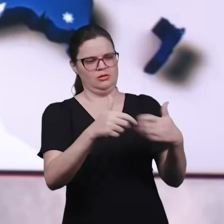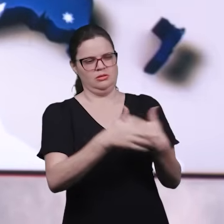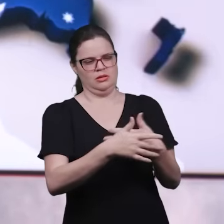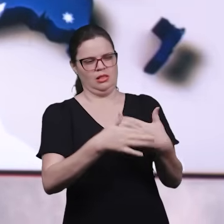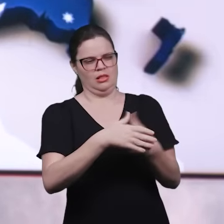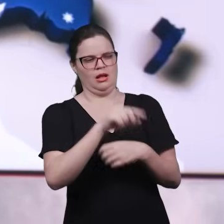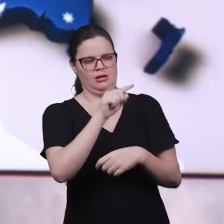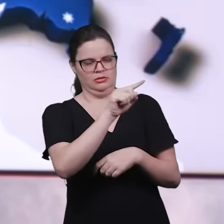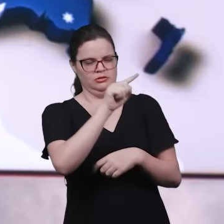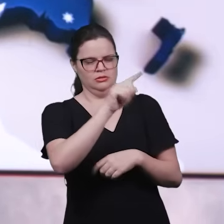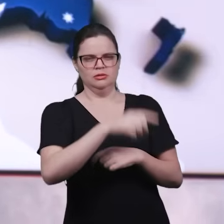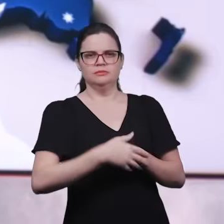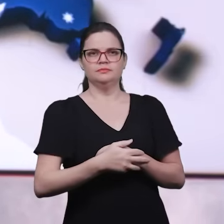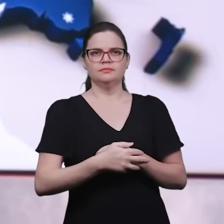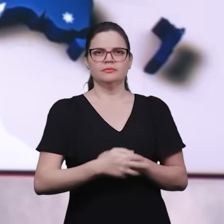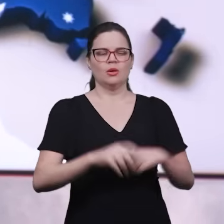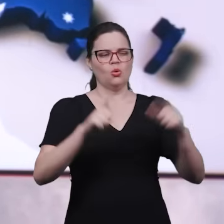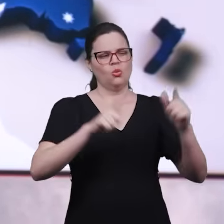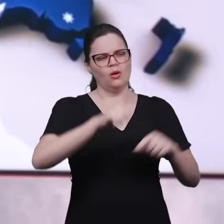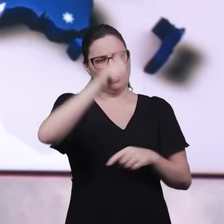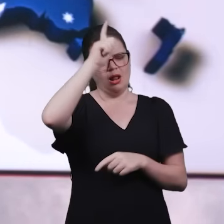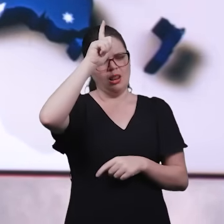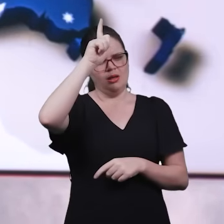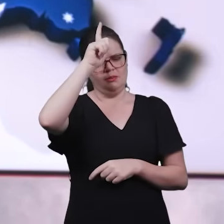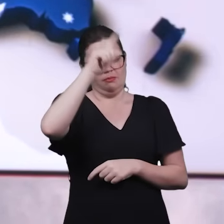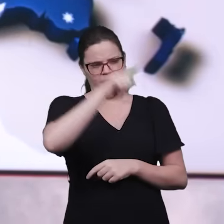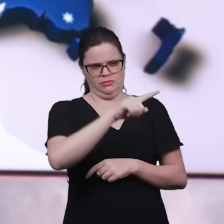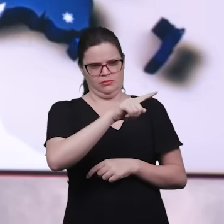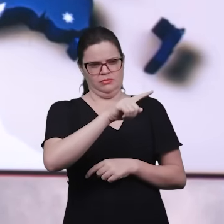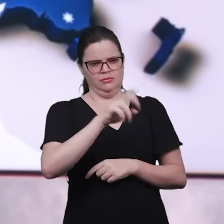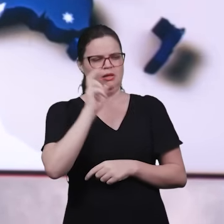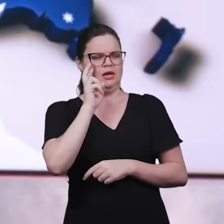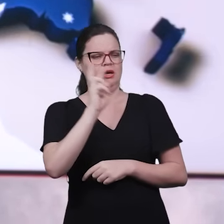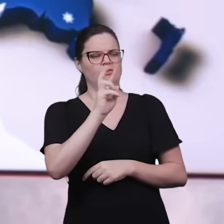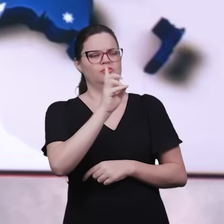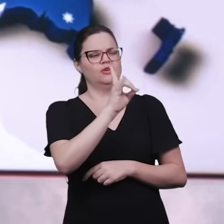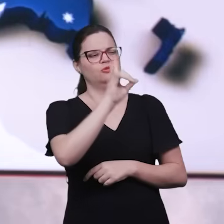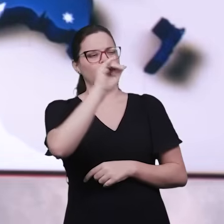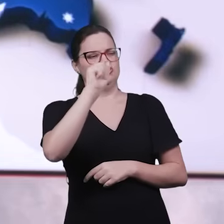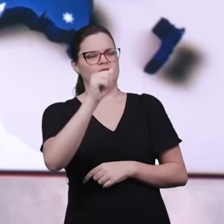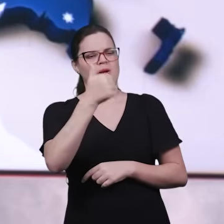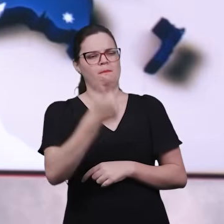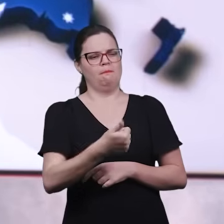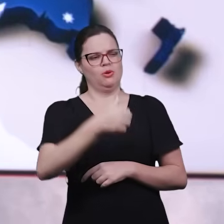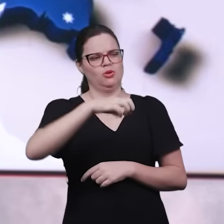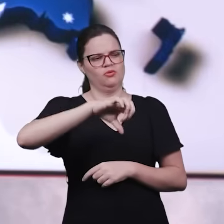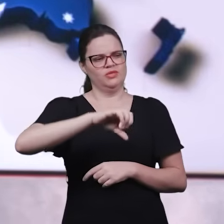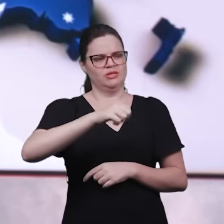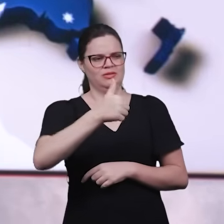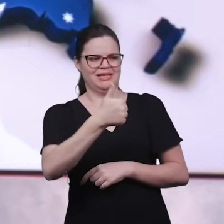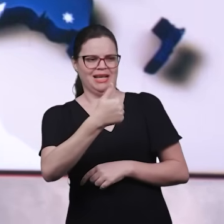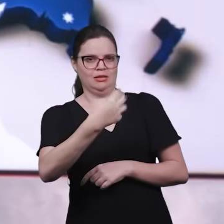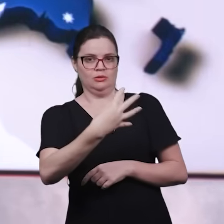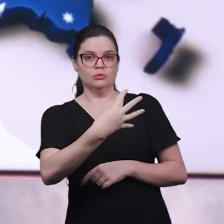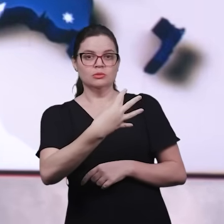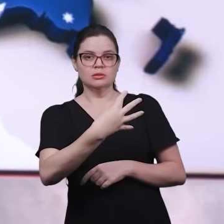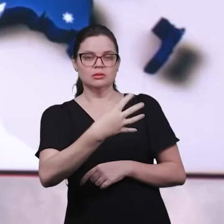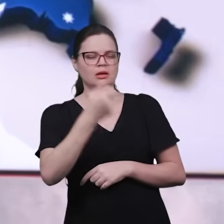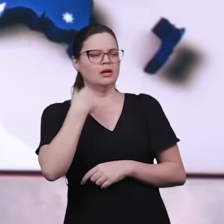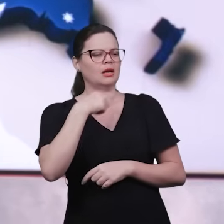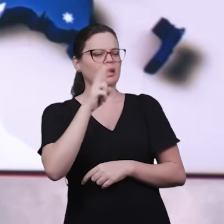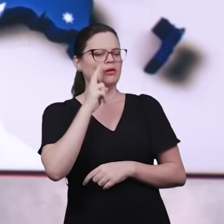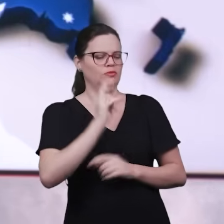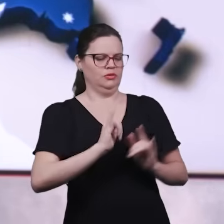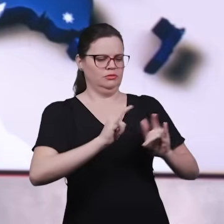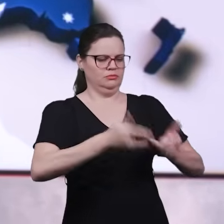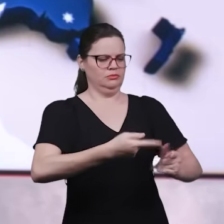cidade, essa cidade era na Alemanha. Eu vi uma data, era 1914, vi